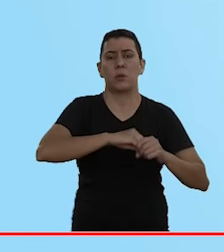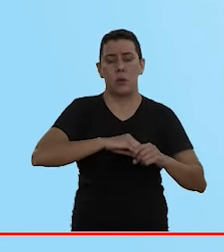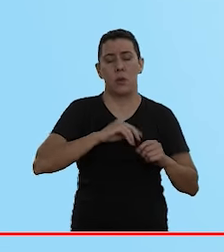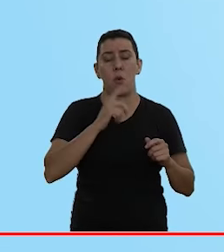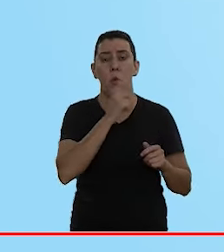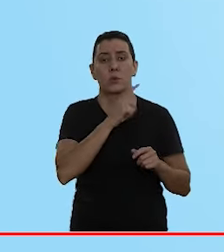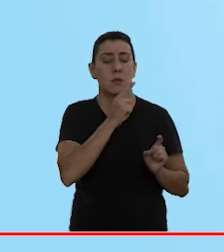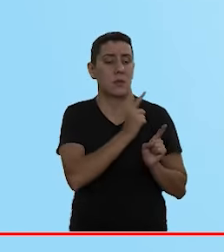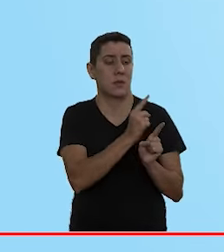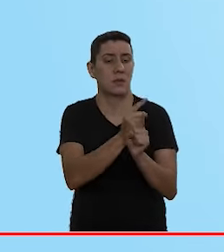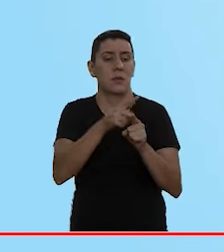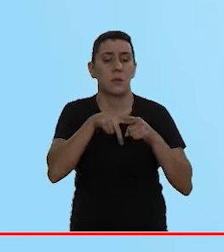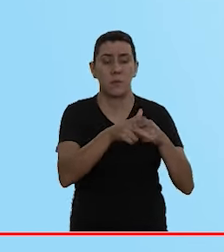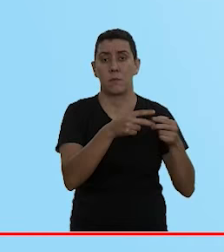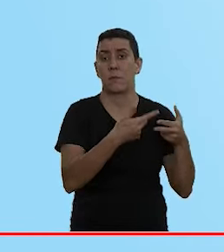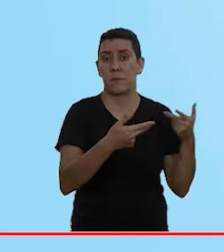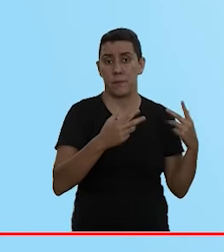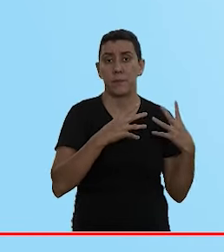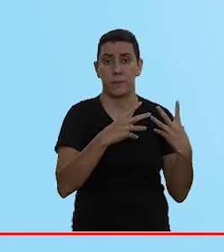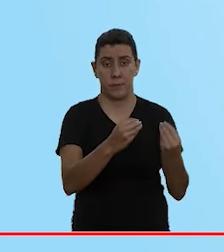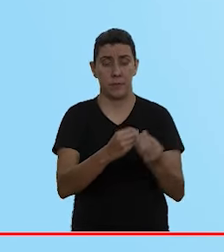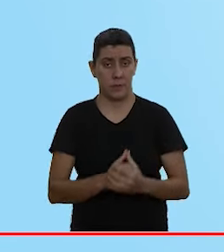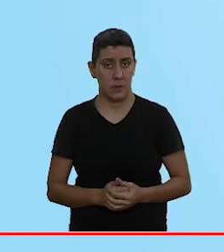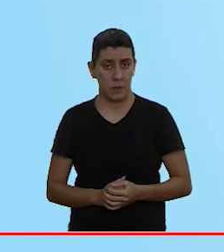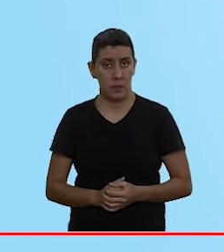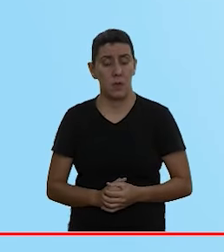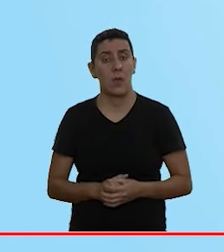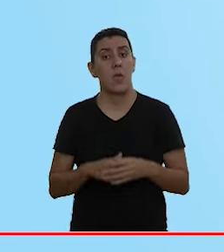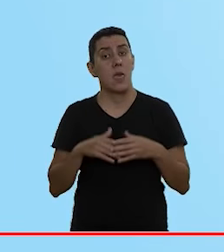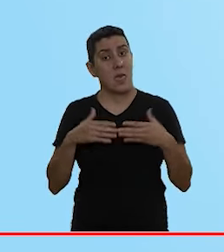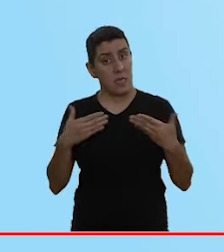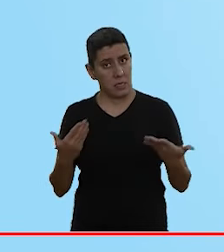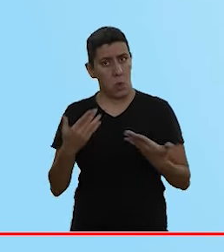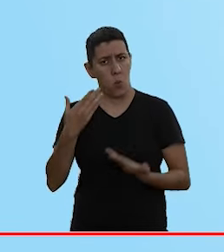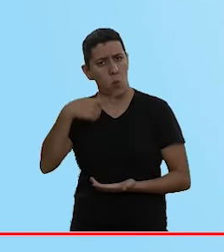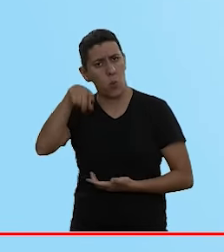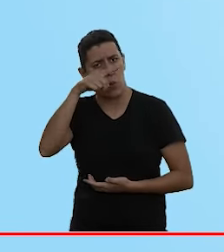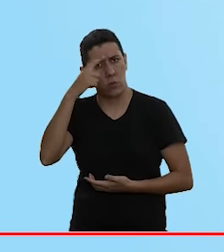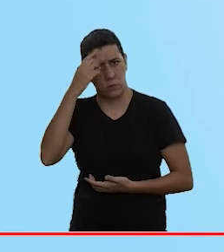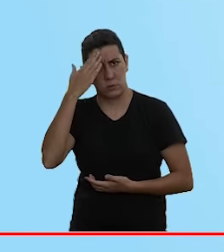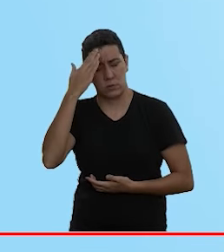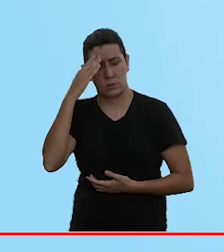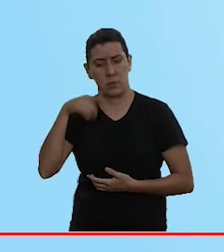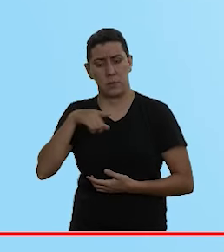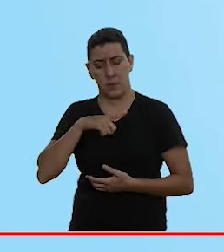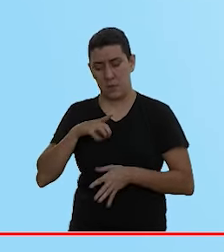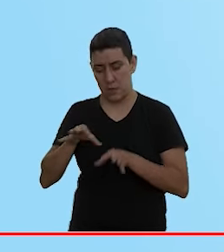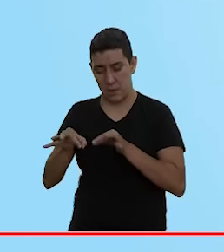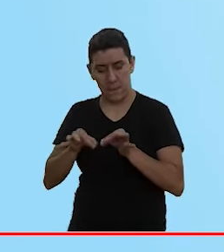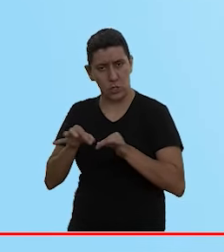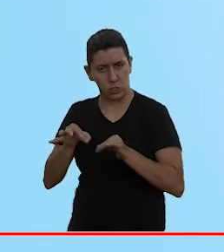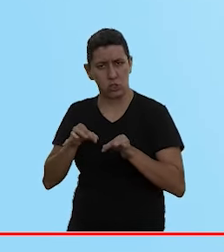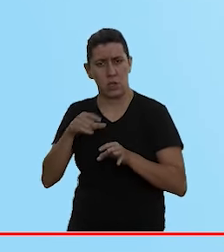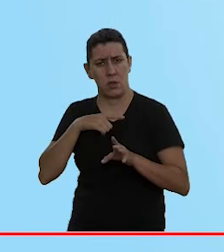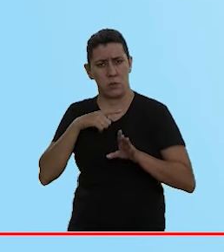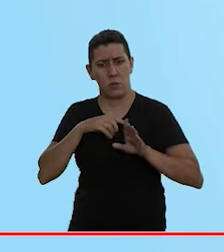gente observa os módulos fotovoltaicos, a gente tem na curva EV dos módulos,